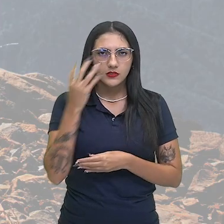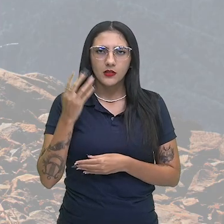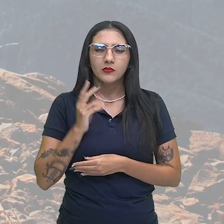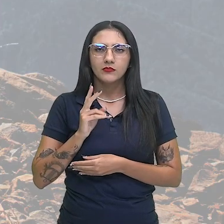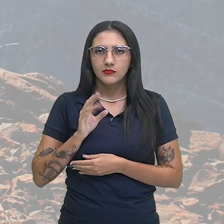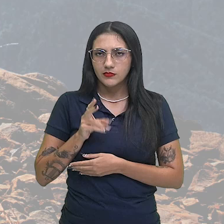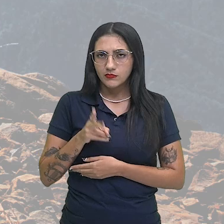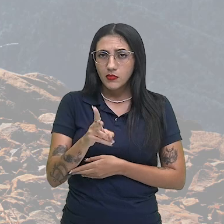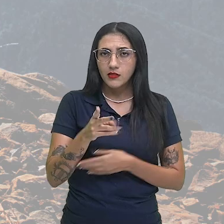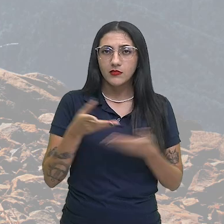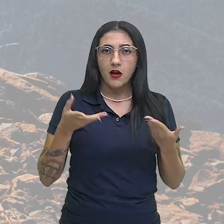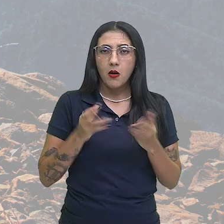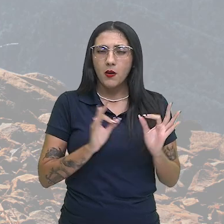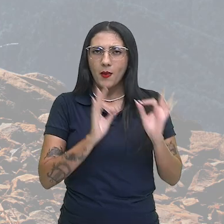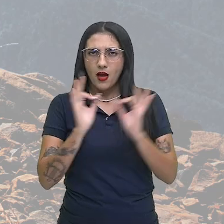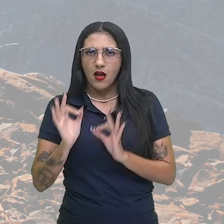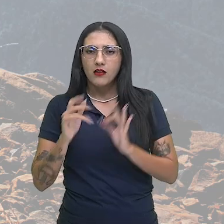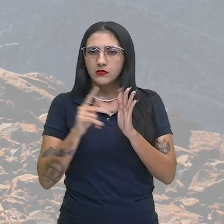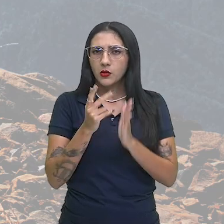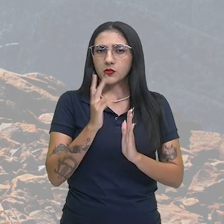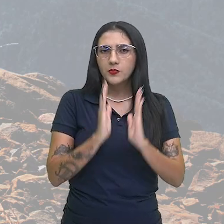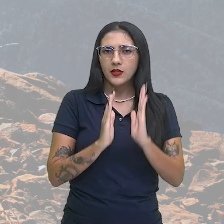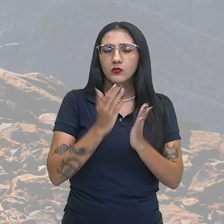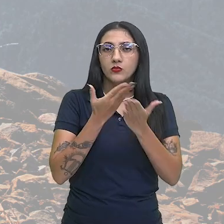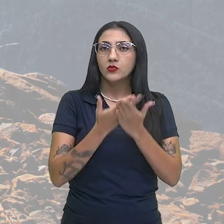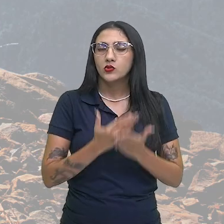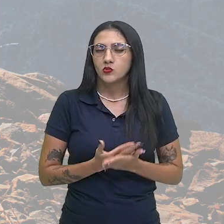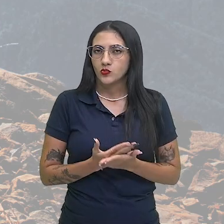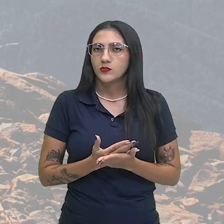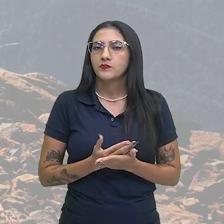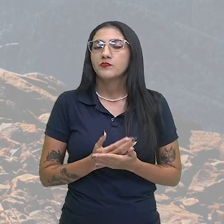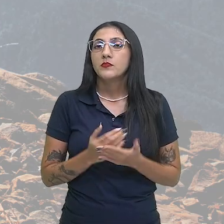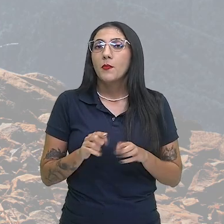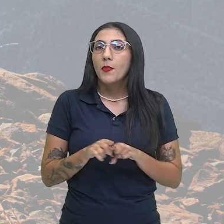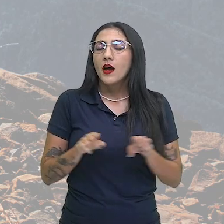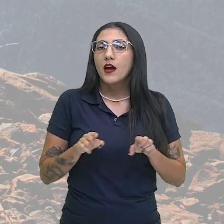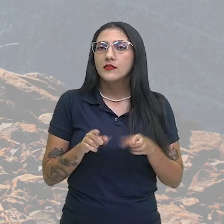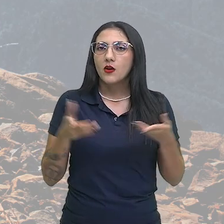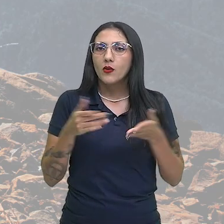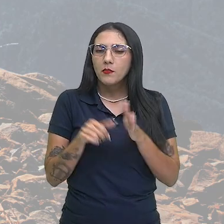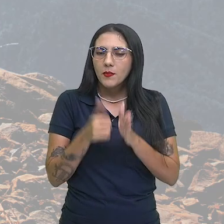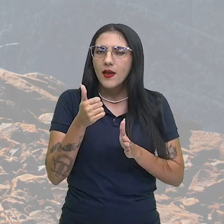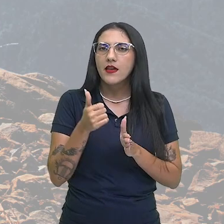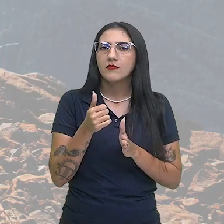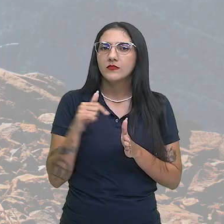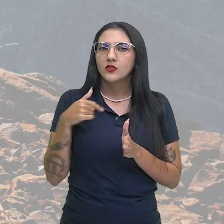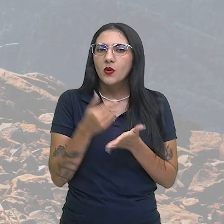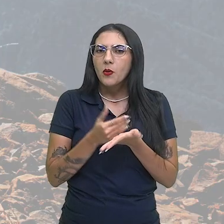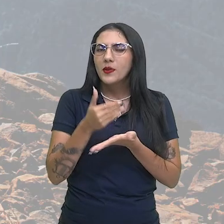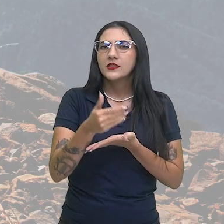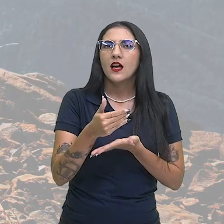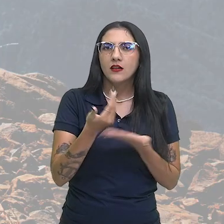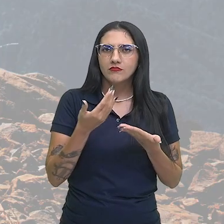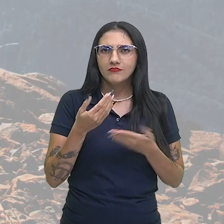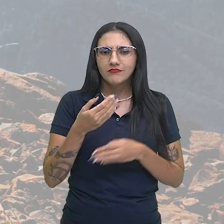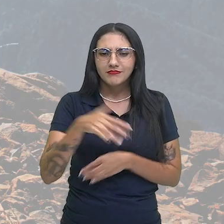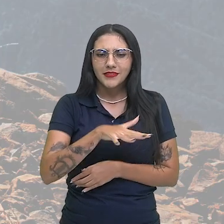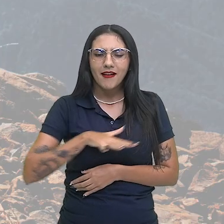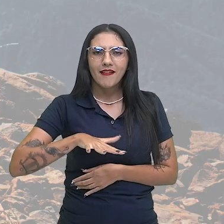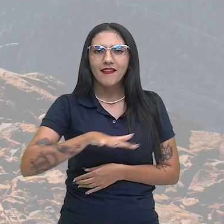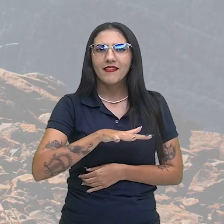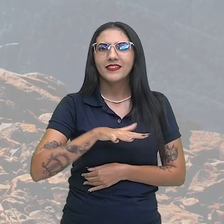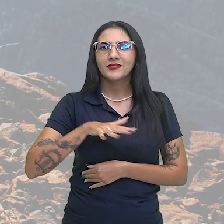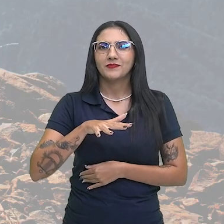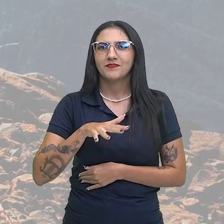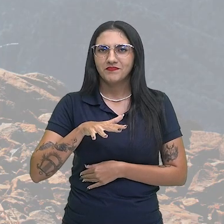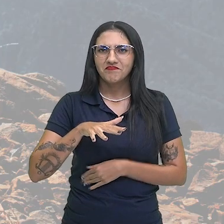entender essas características do nosso planeta e a gente tem que começar por aqui, né? Começar pelo chão, vamos começar aqui pela